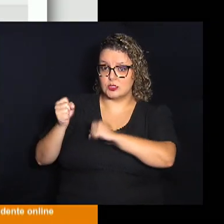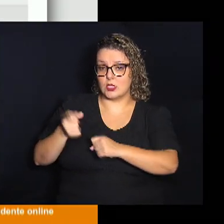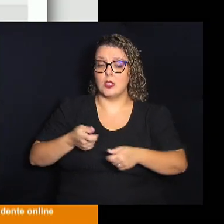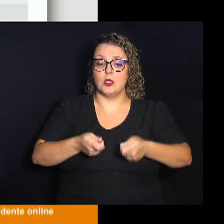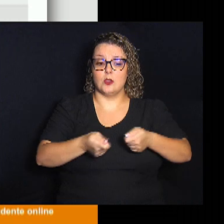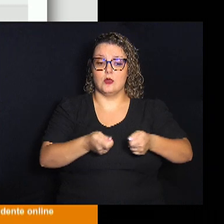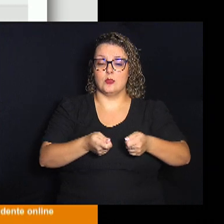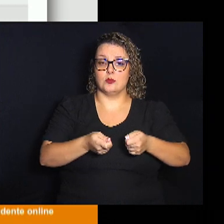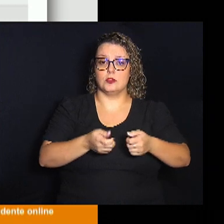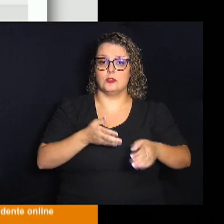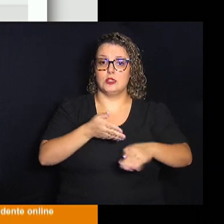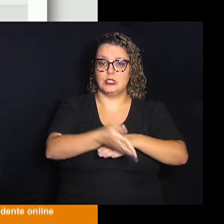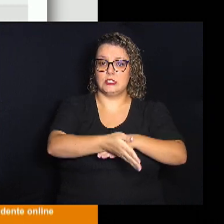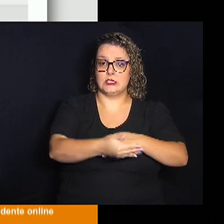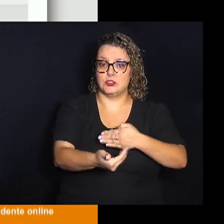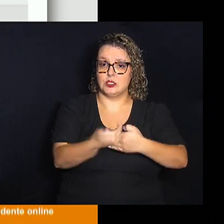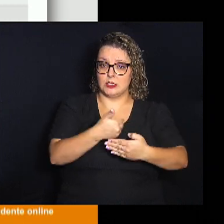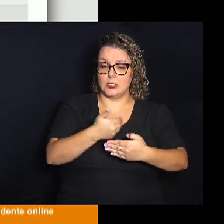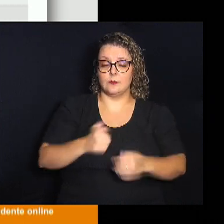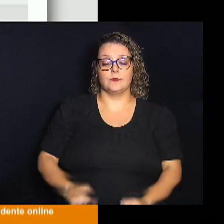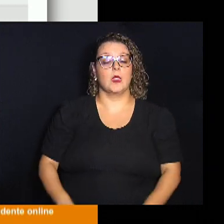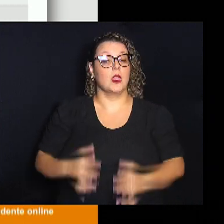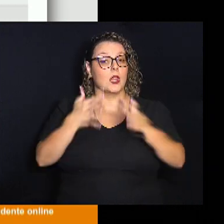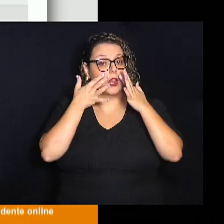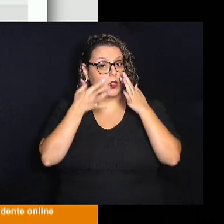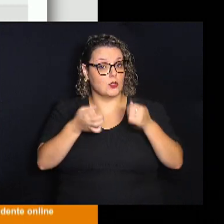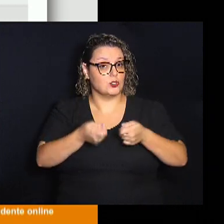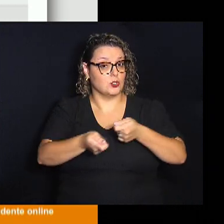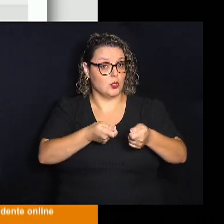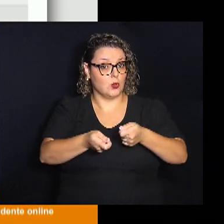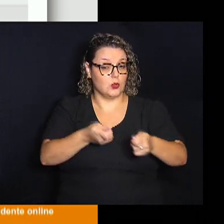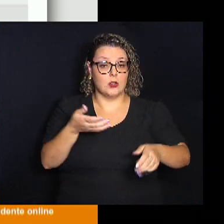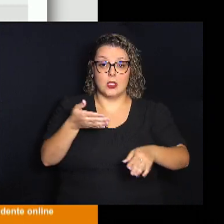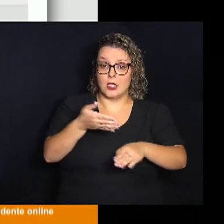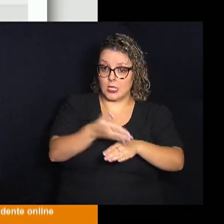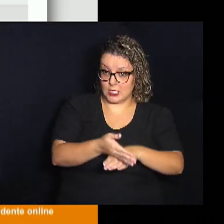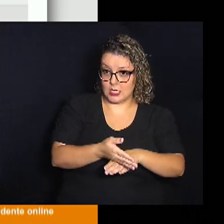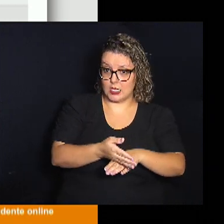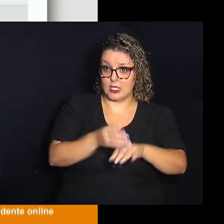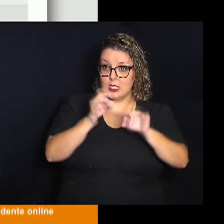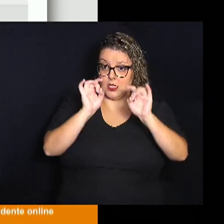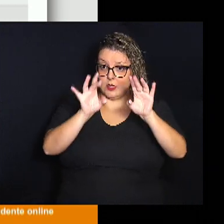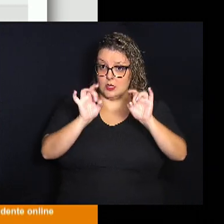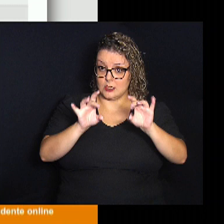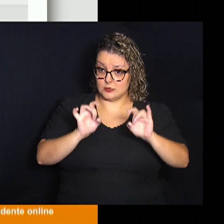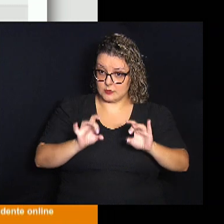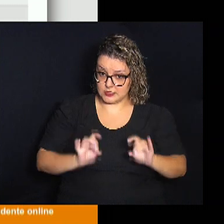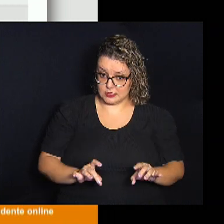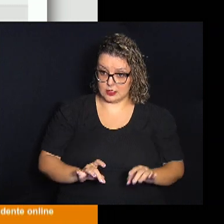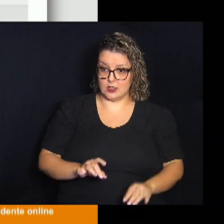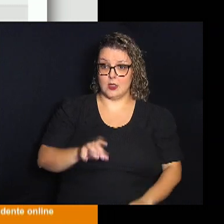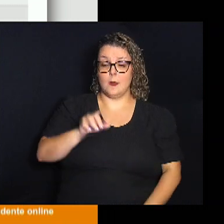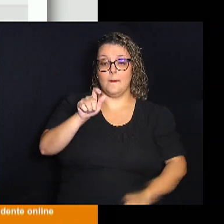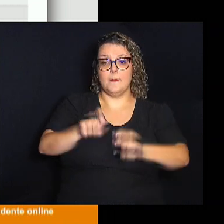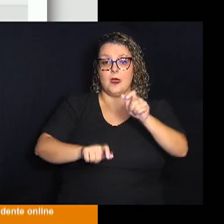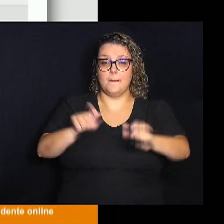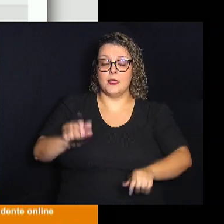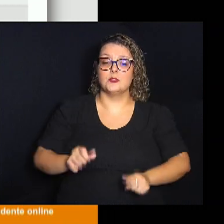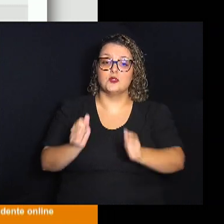acesso. Atenção, hein? Esta vaga de controlador de acesso, ela é exclusiva para pessoas